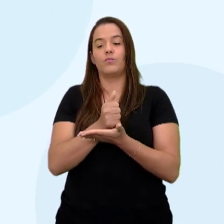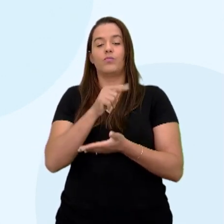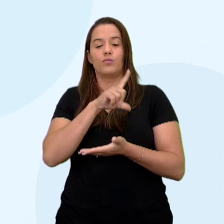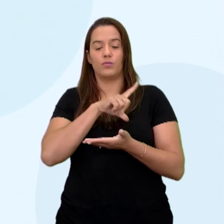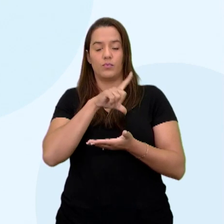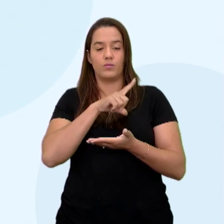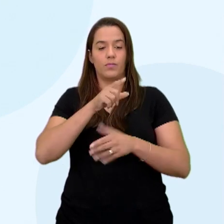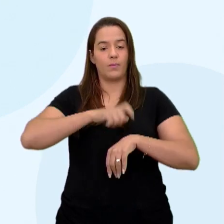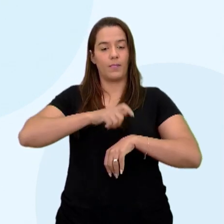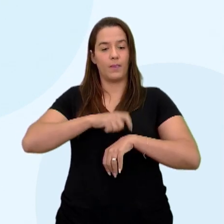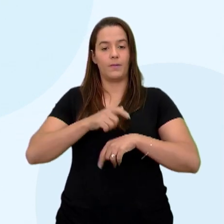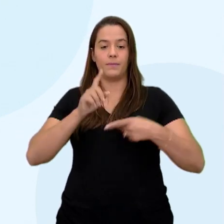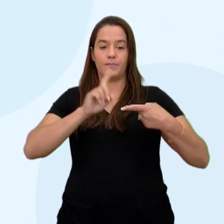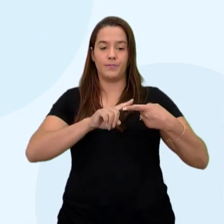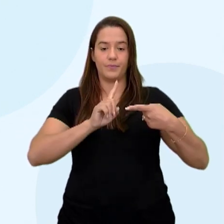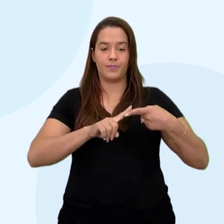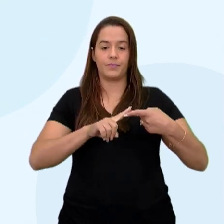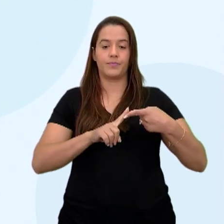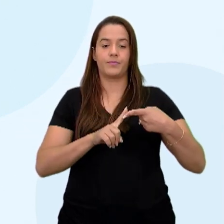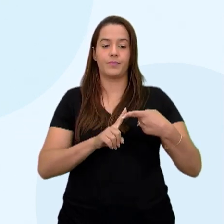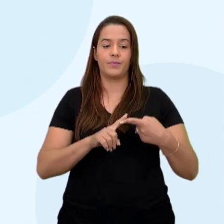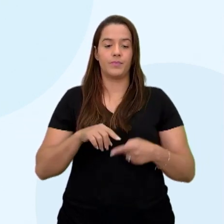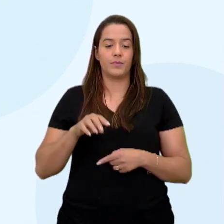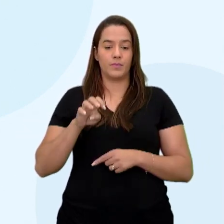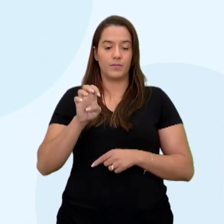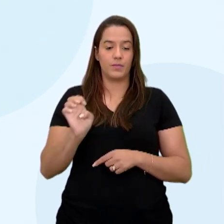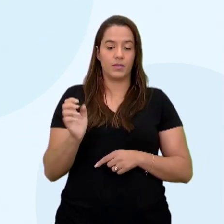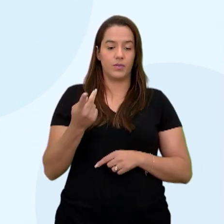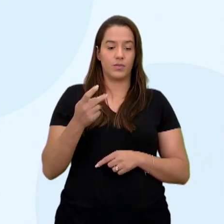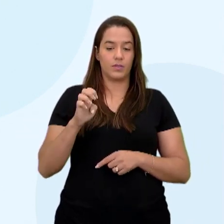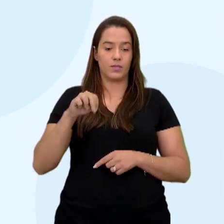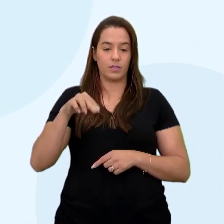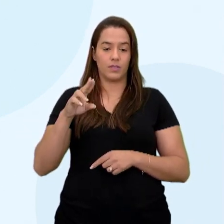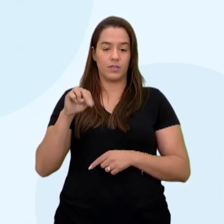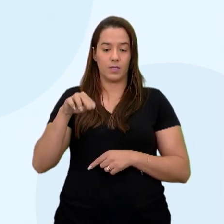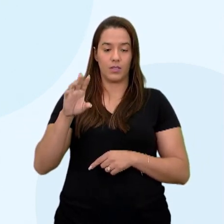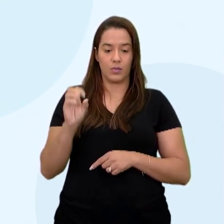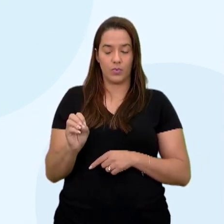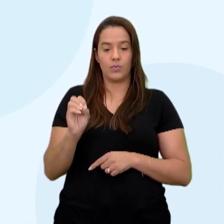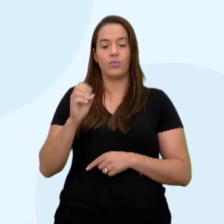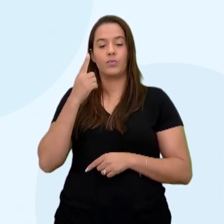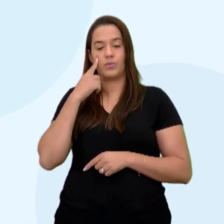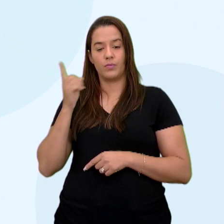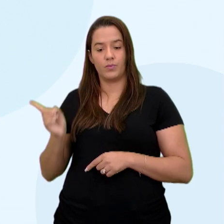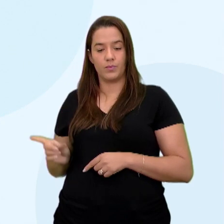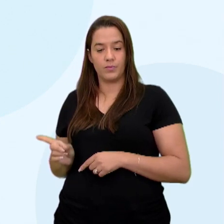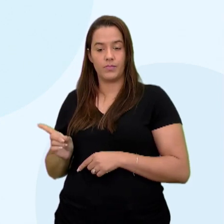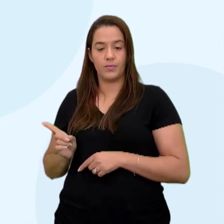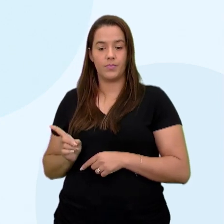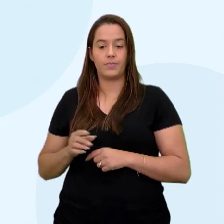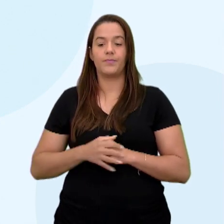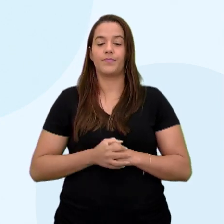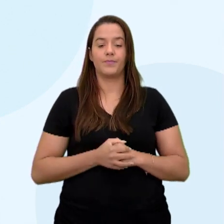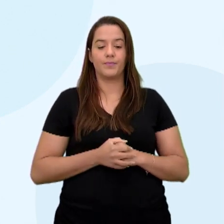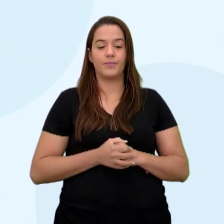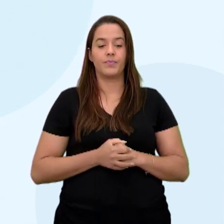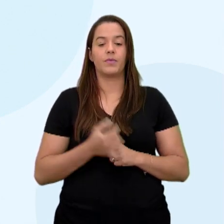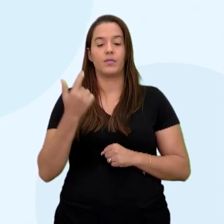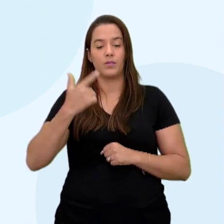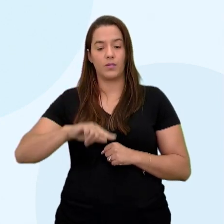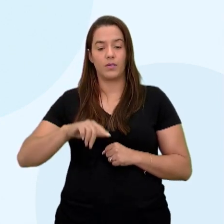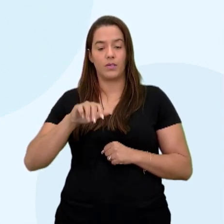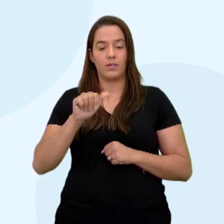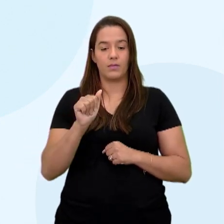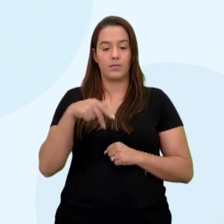aí o Paleoceno e o Eoceno, e o Oligoceno no Paleógeno, e o Paleo, de novo,